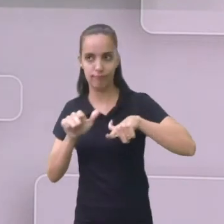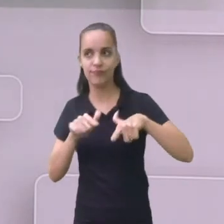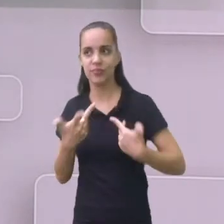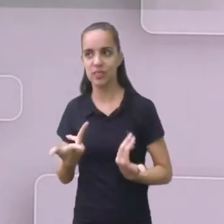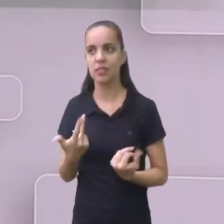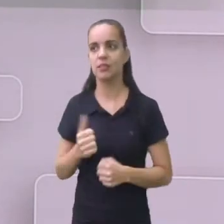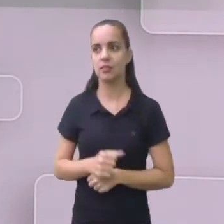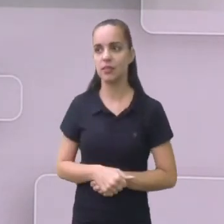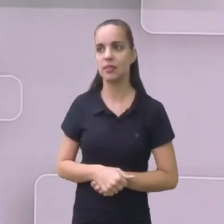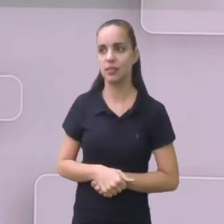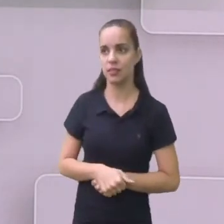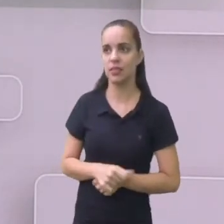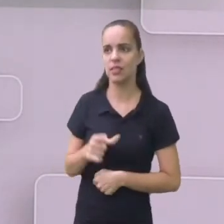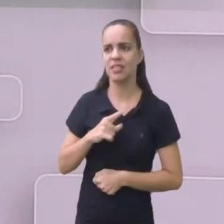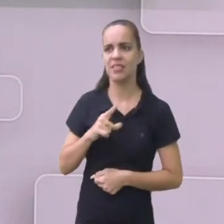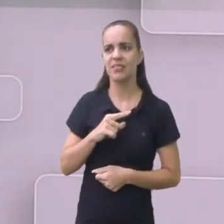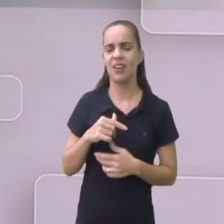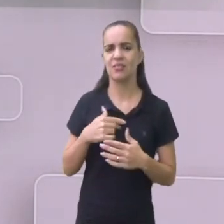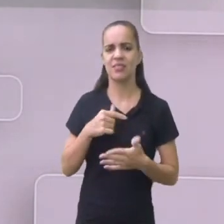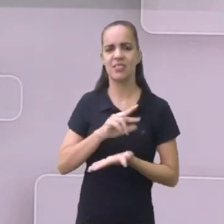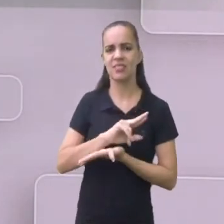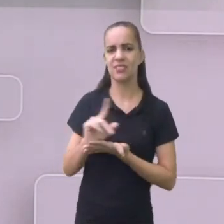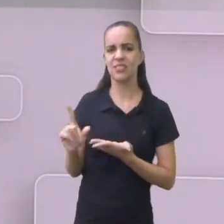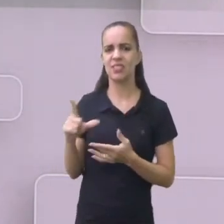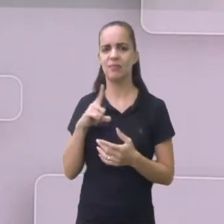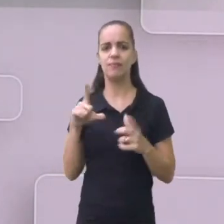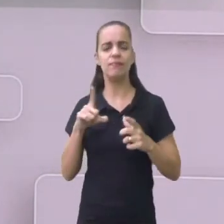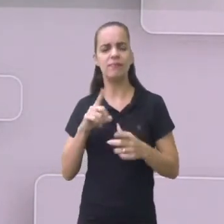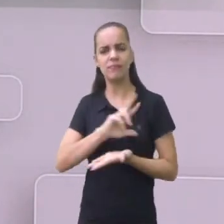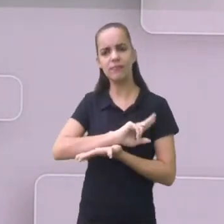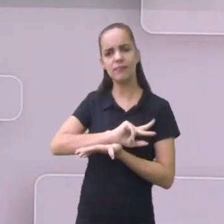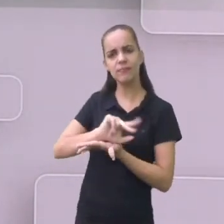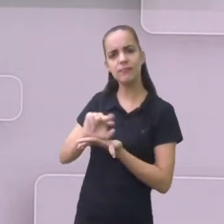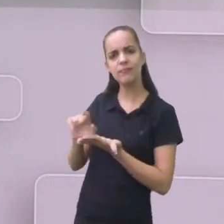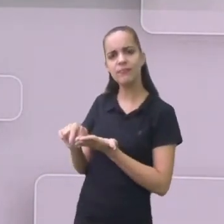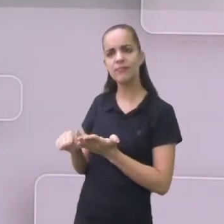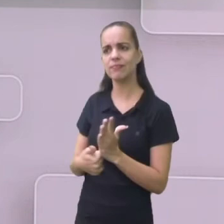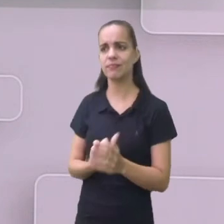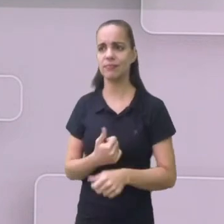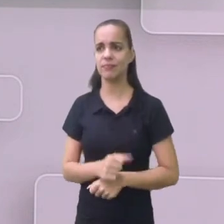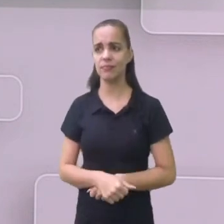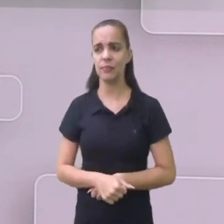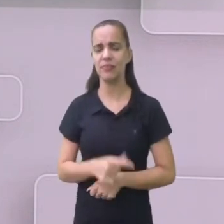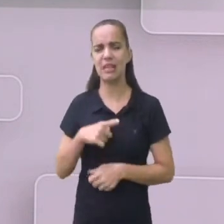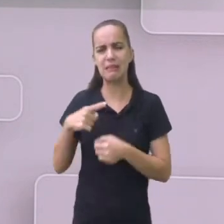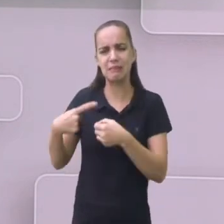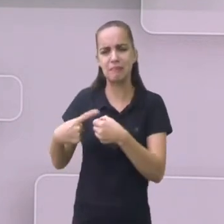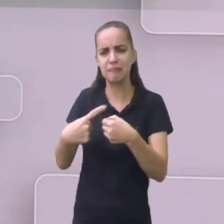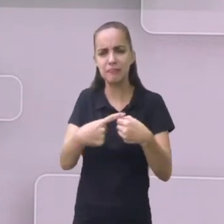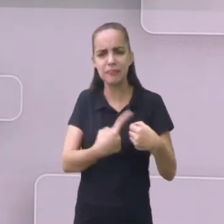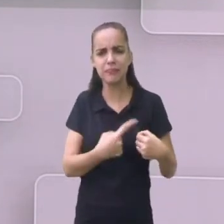em torno de Brasília, em volta de Brasília, várias cidades, né?